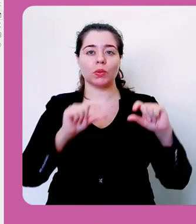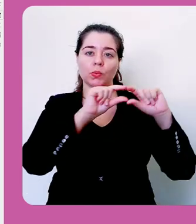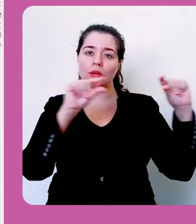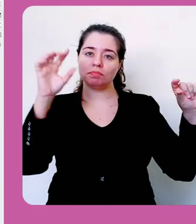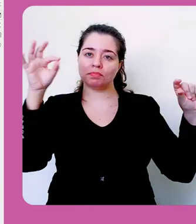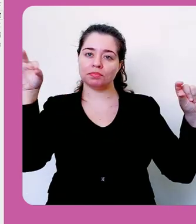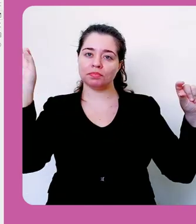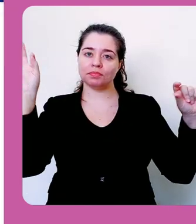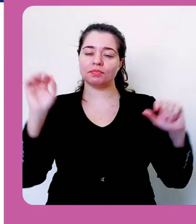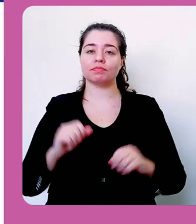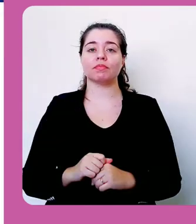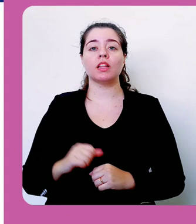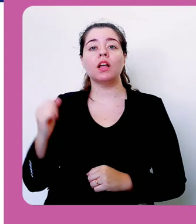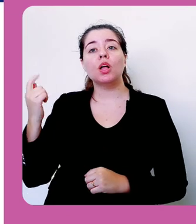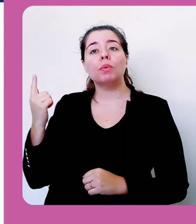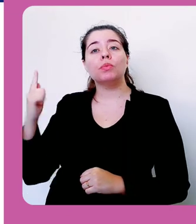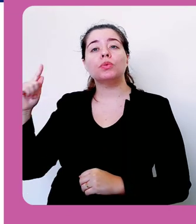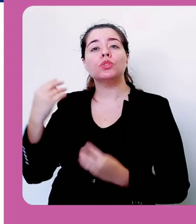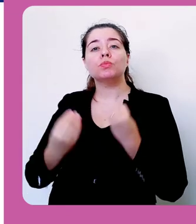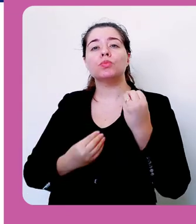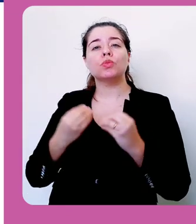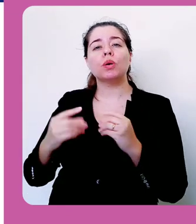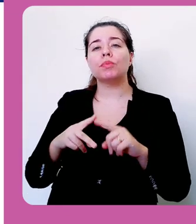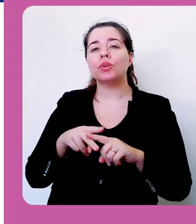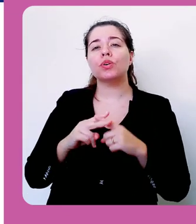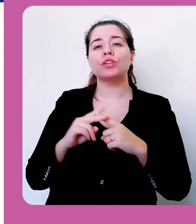Por último, a correção da tarefa, eu já mostrei um pouco para